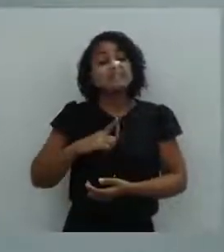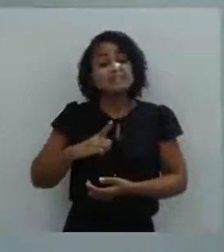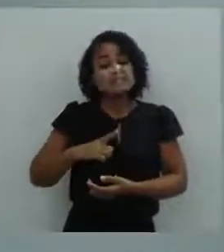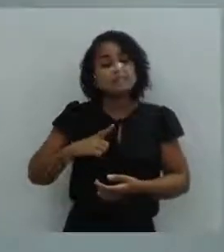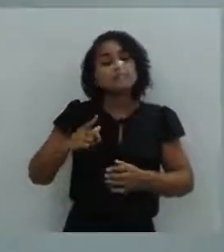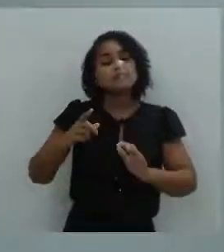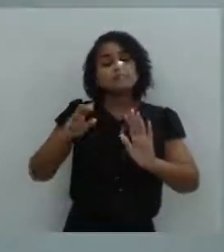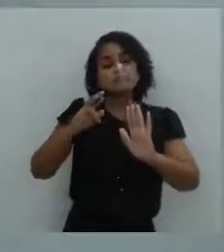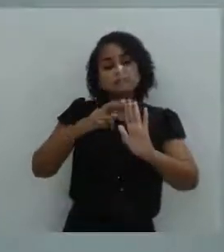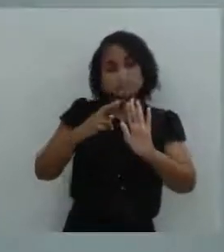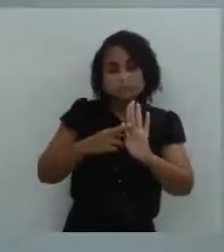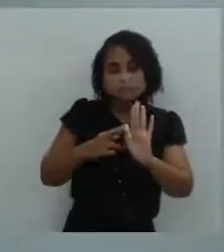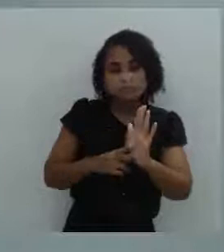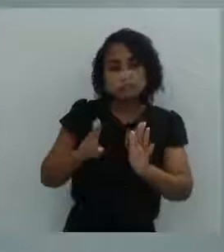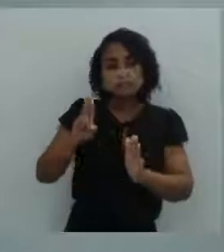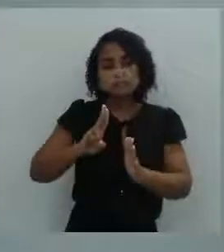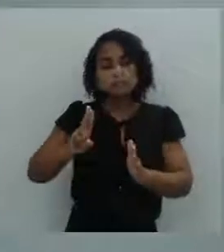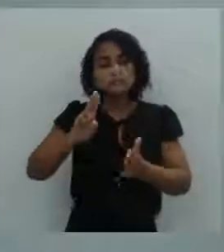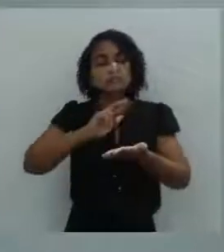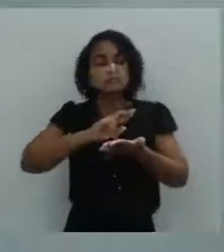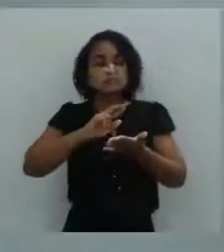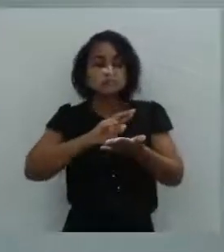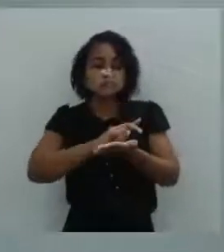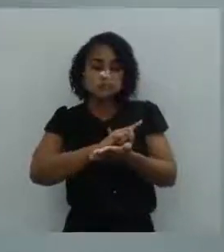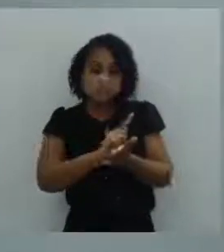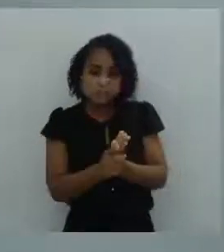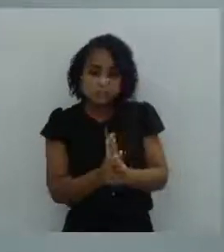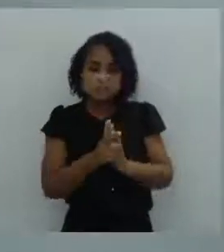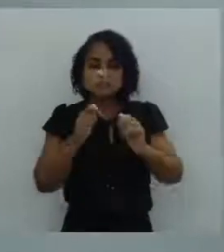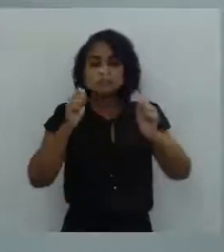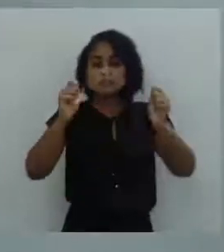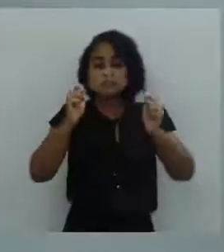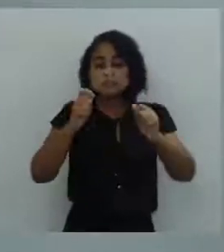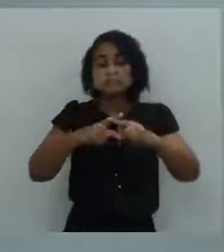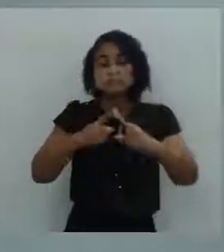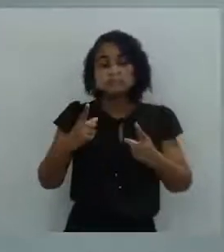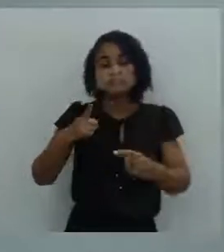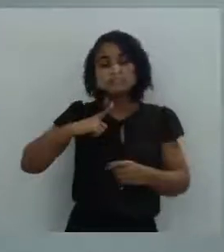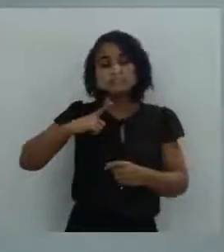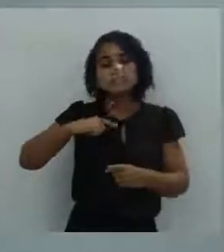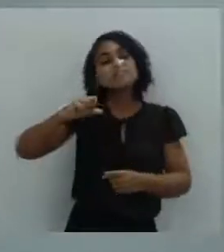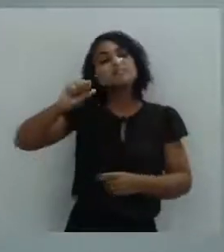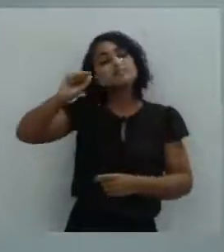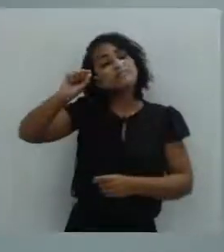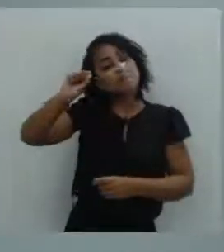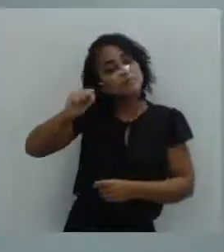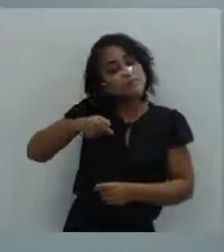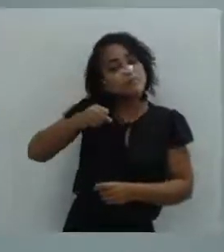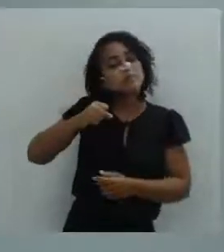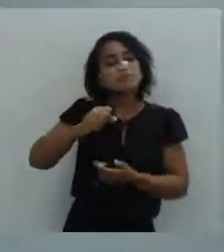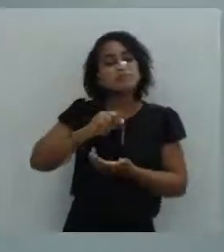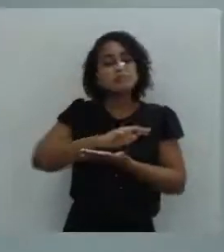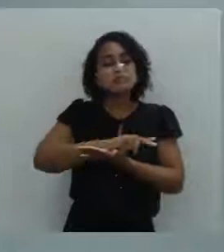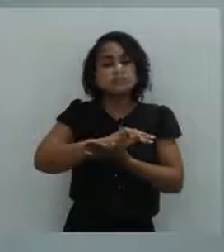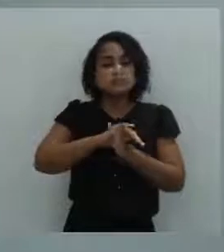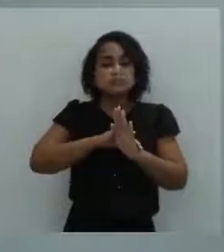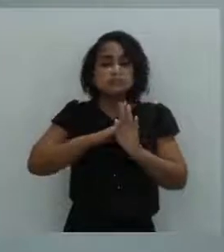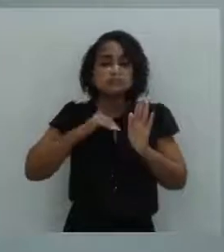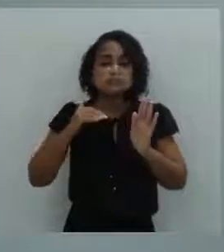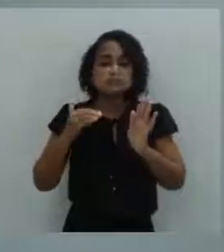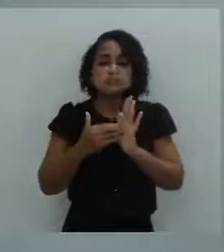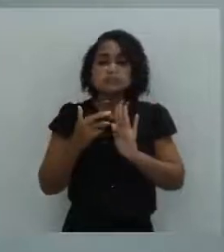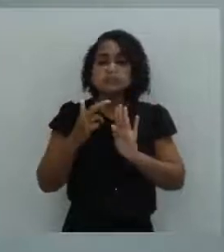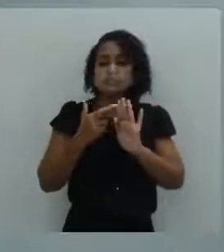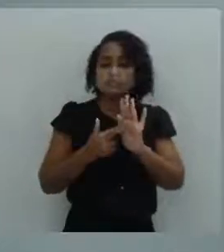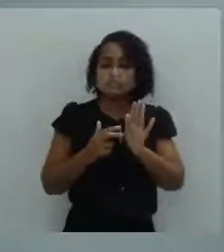é sim utilizado como um gênero reivindicatório, só que ele tem sim todas as suas regras